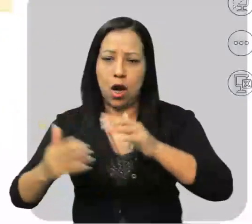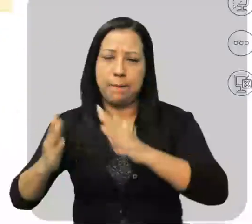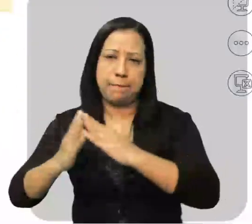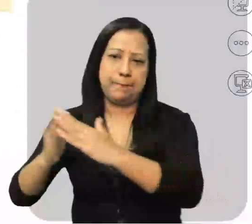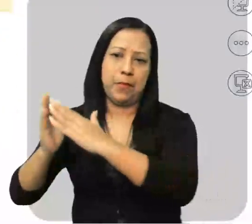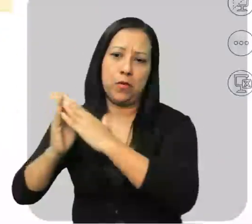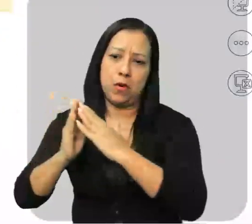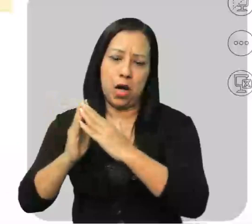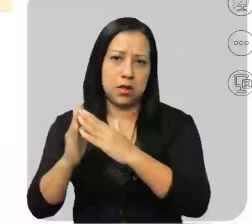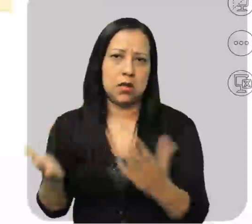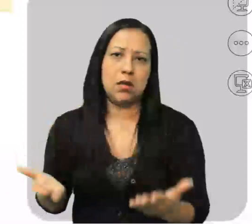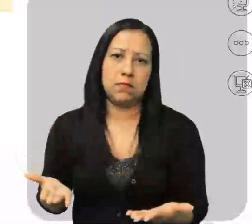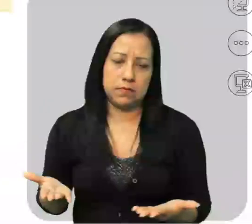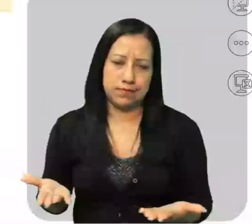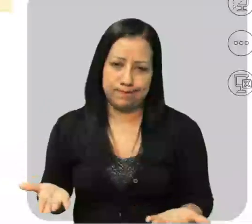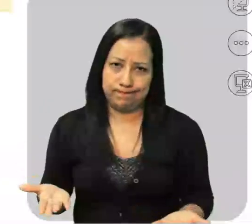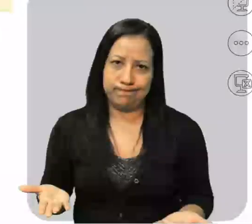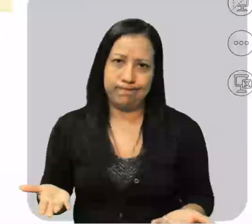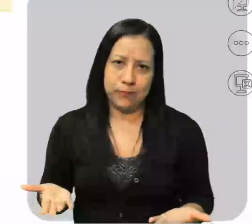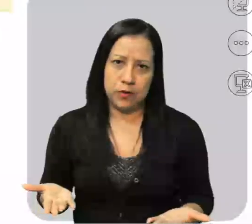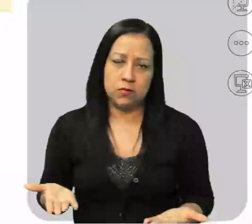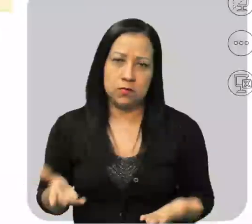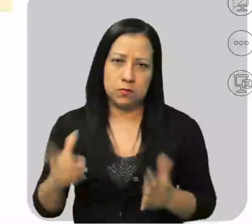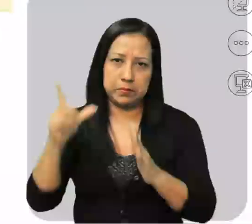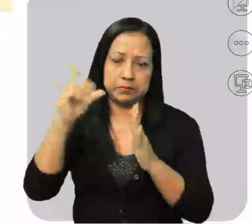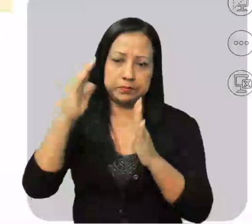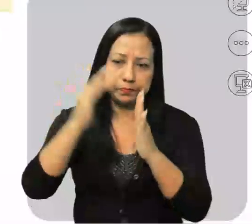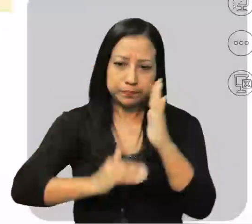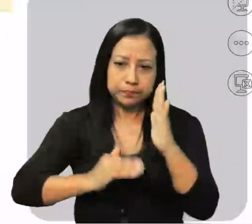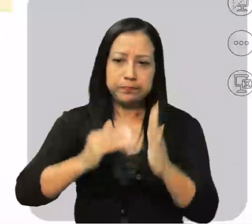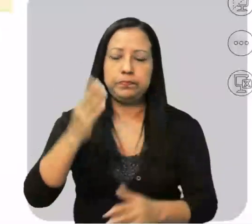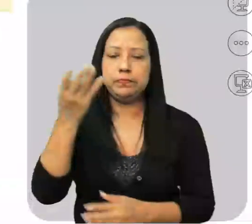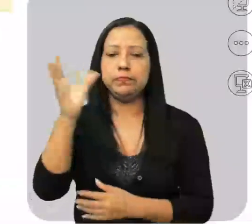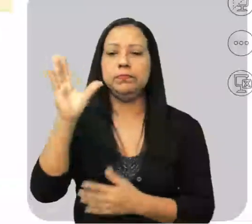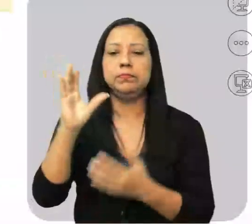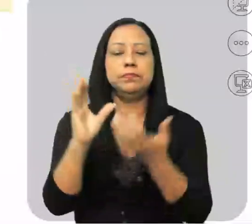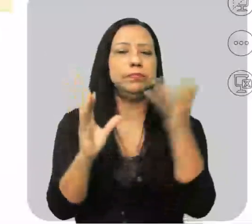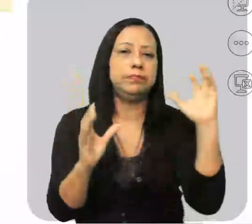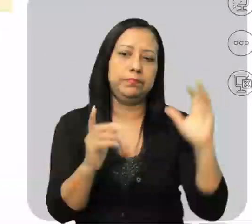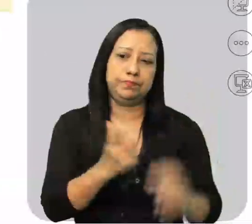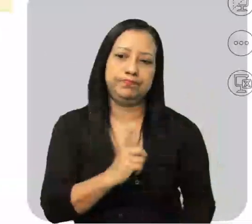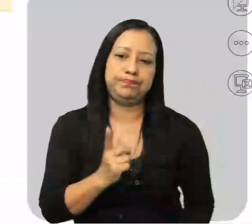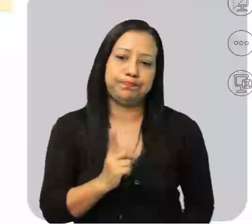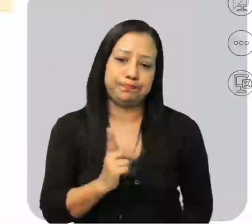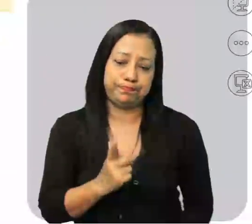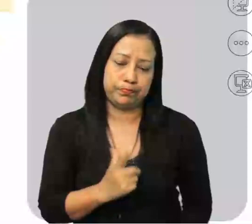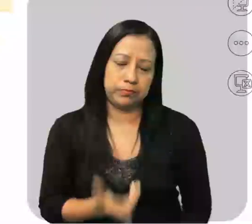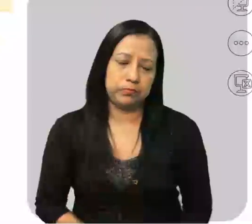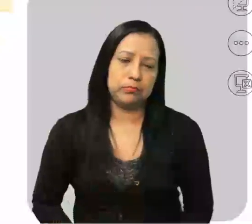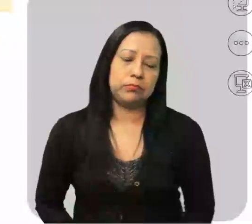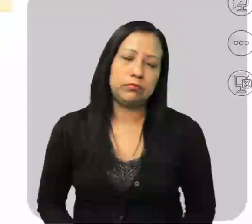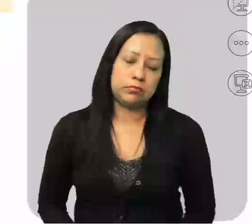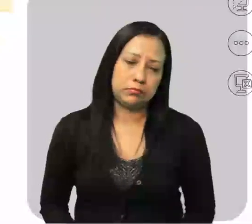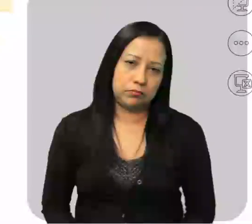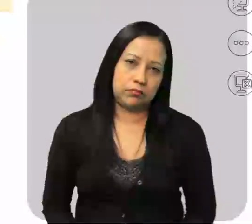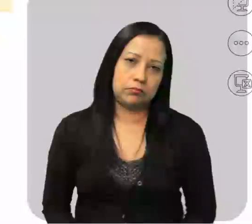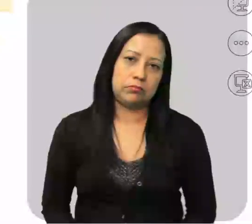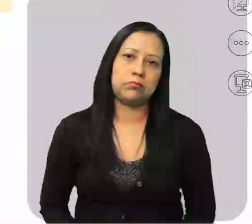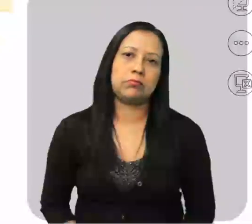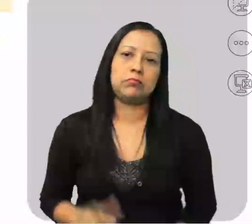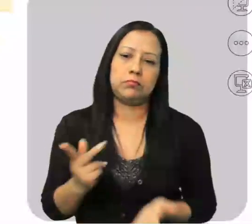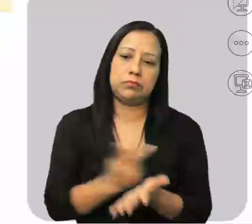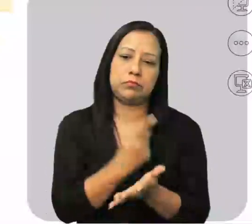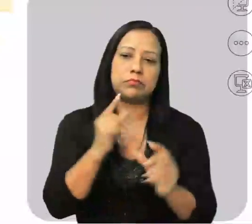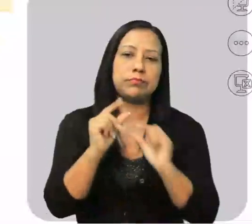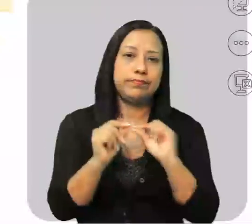verde. Tirando a área verde, também, novamente, vai diminuir a qualidade de vida. São menos árvores que vão estar disponíveis nessas